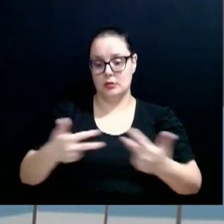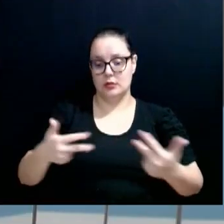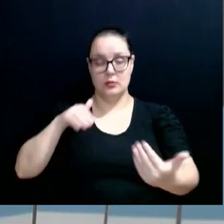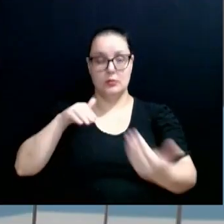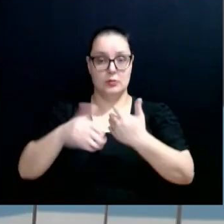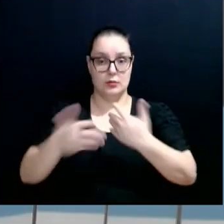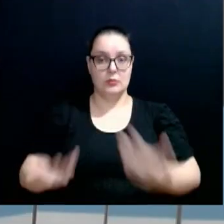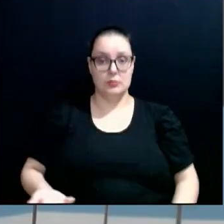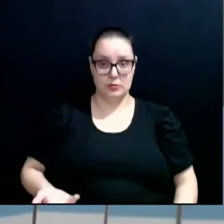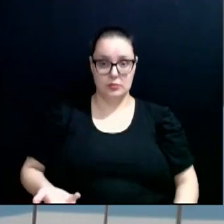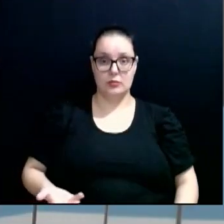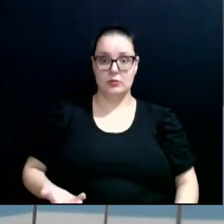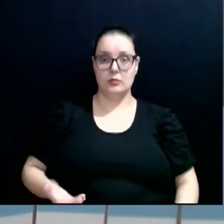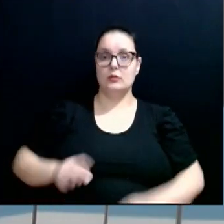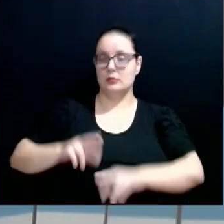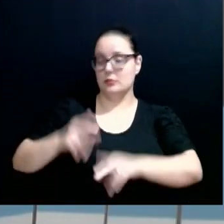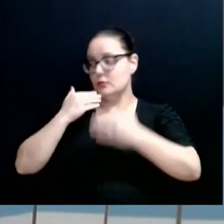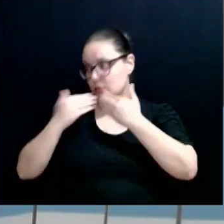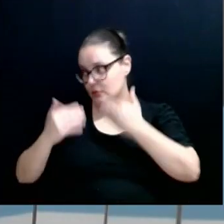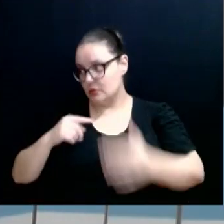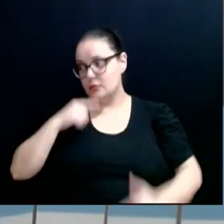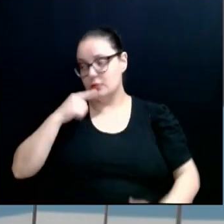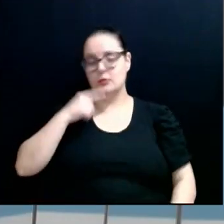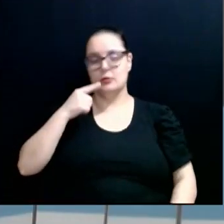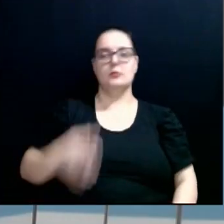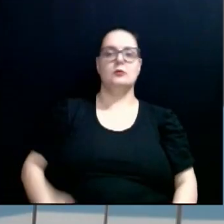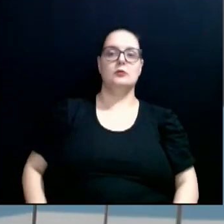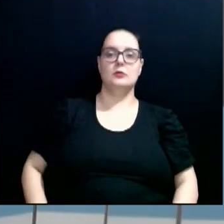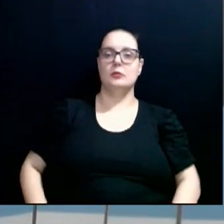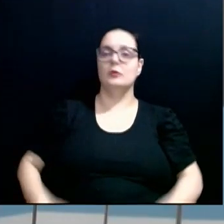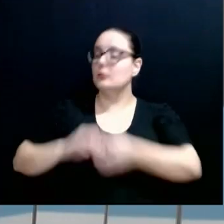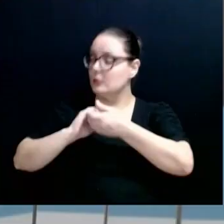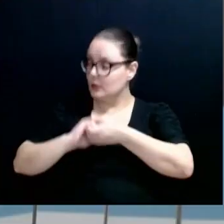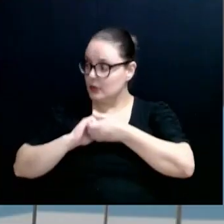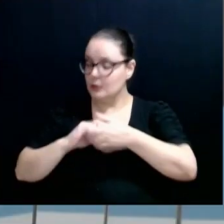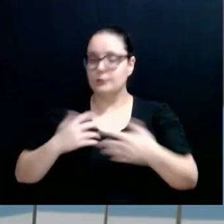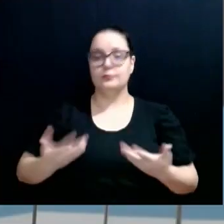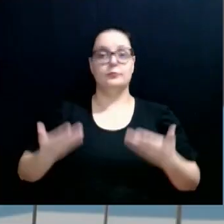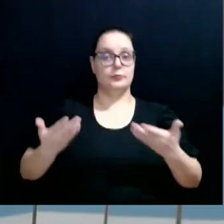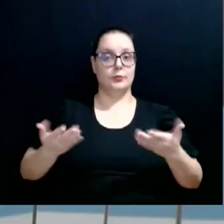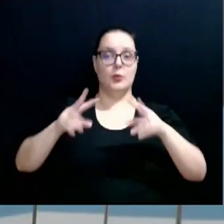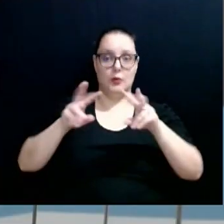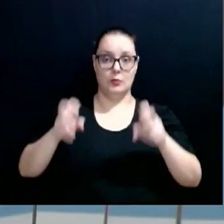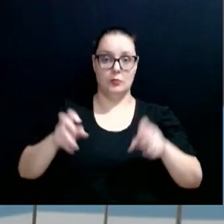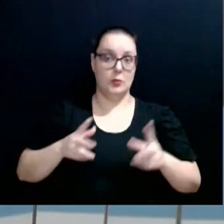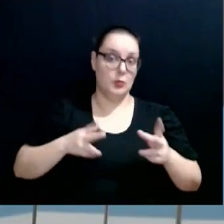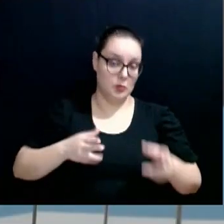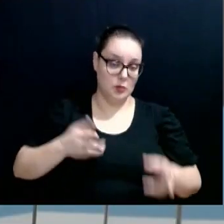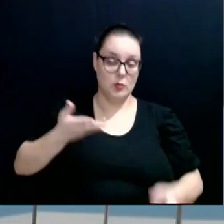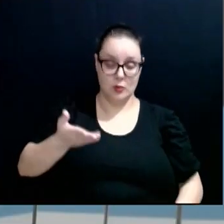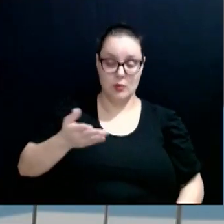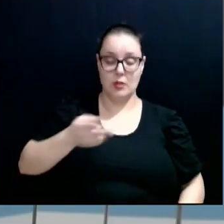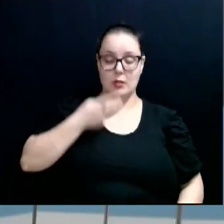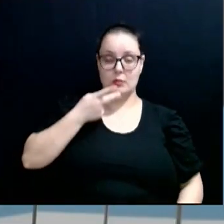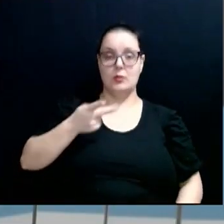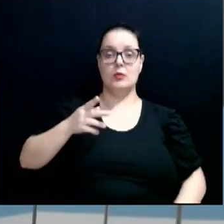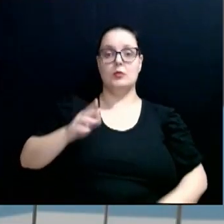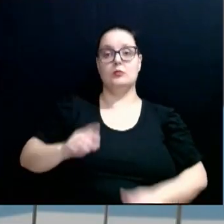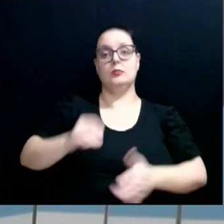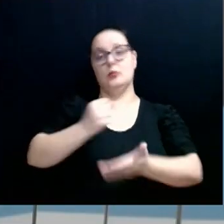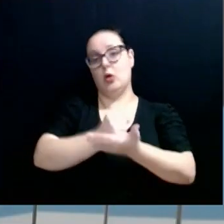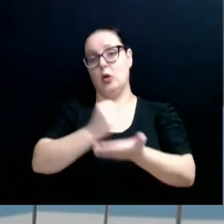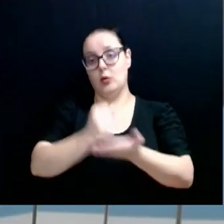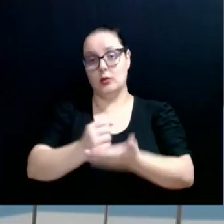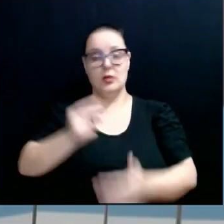vereador Eduardo, então cumprimentá-lo. Olha, esse é um tema, né, como você já disse, né, um contrato antigo, né,